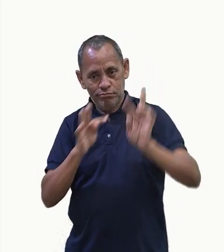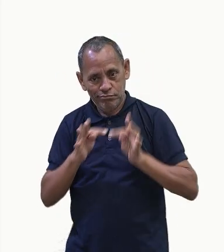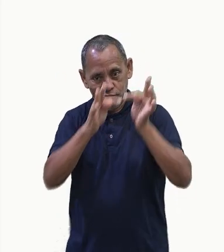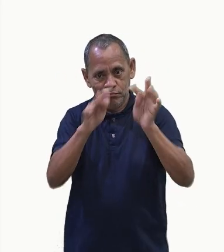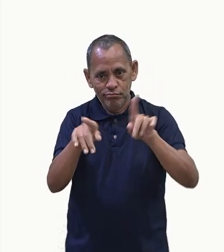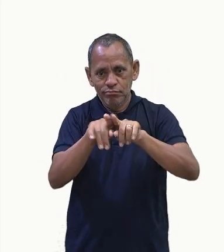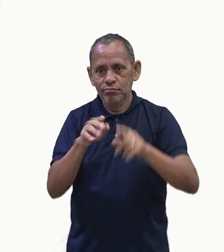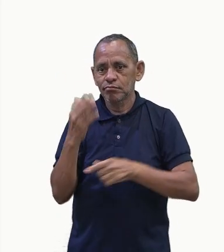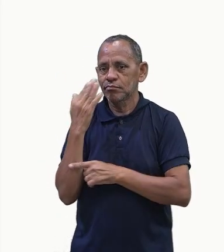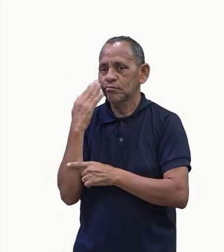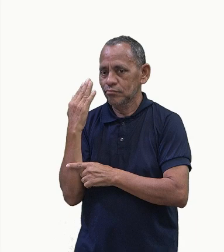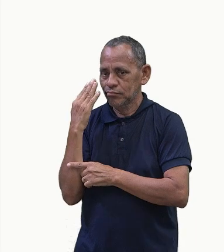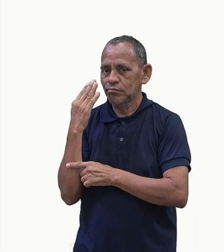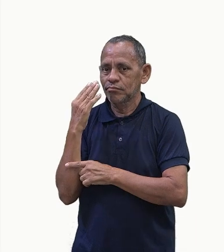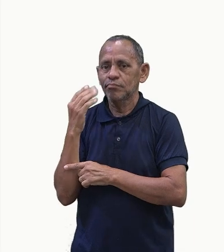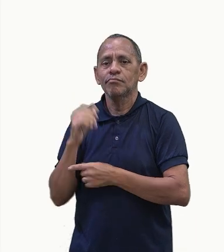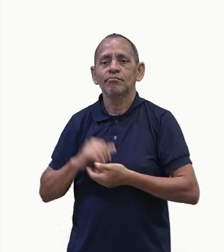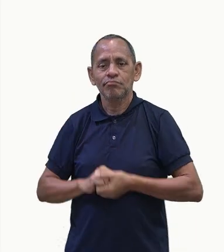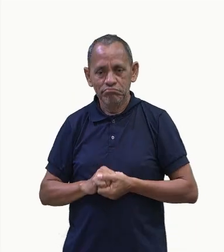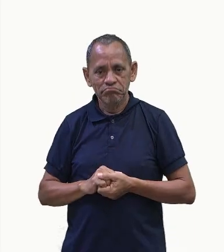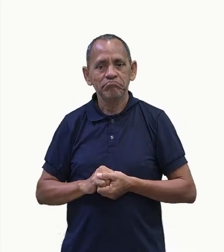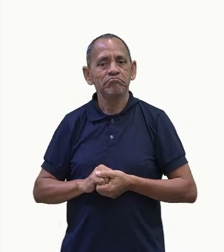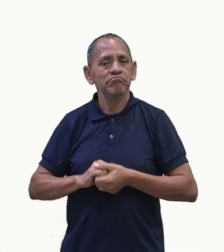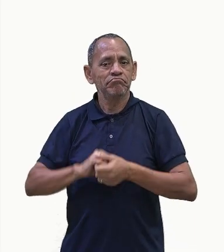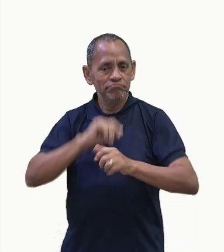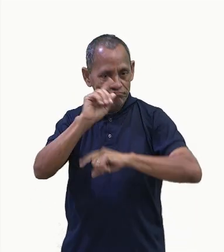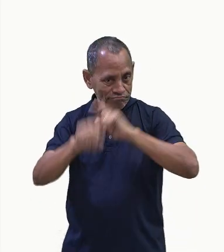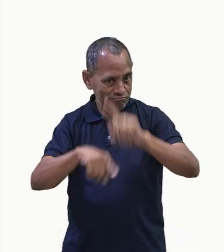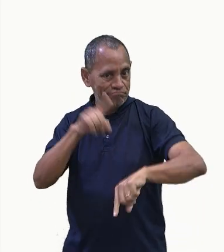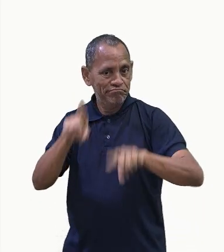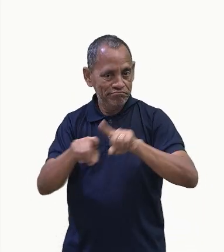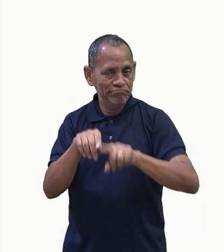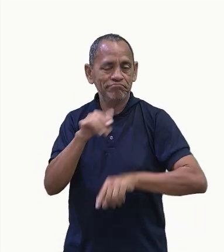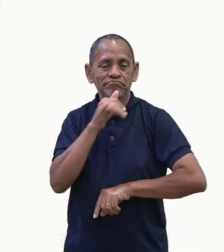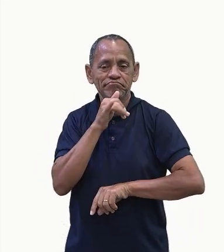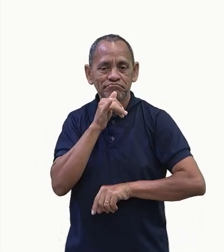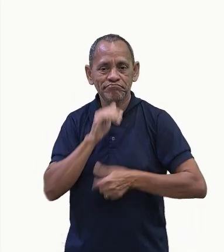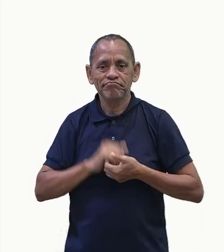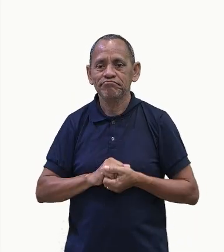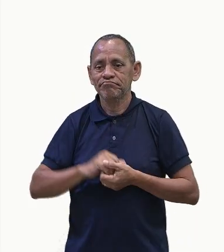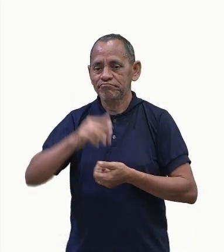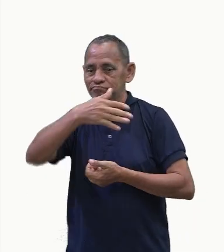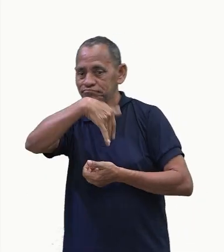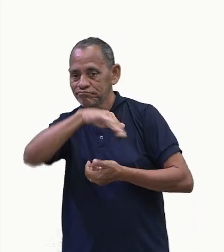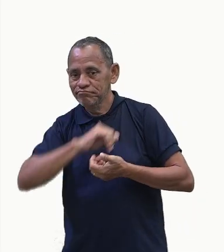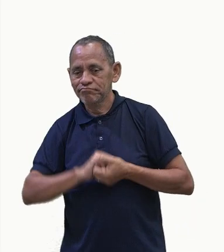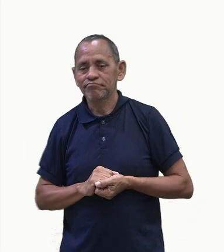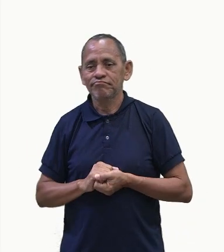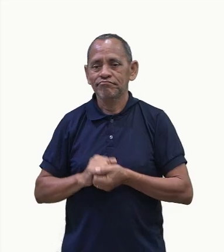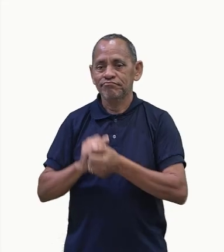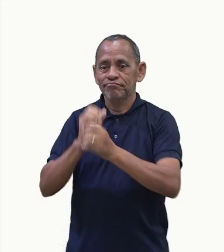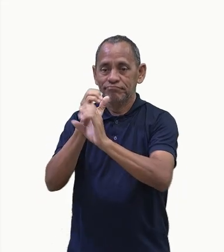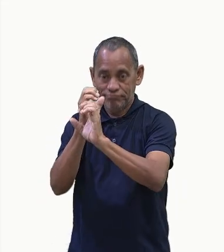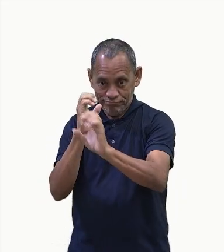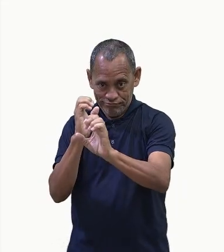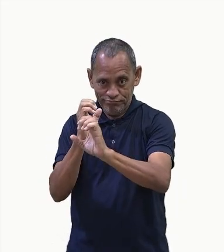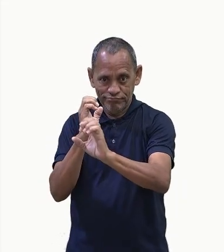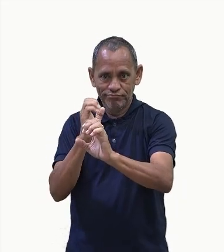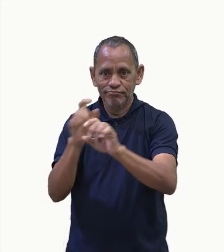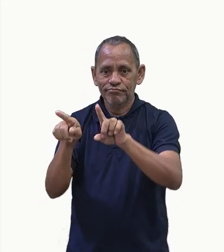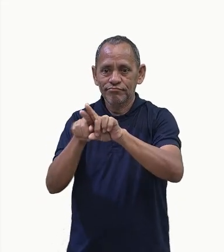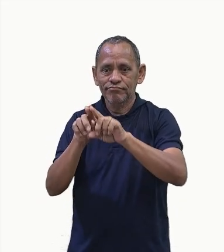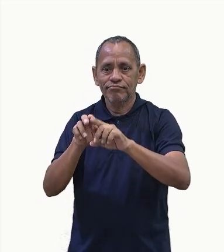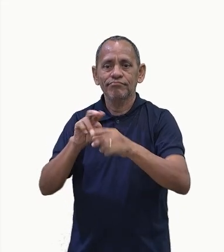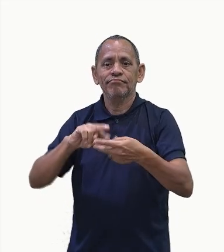é revolucionária, né, dentro da engenharia genética. Vejam só, então, as